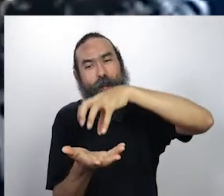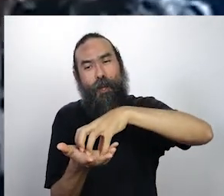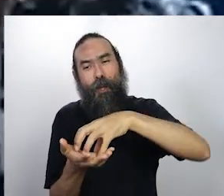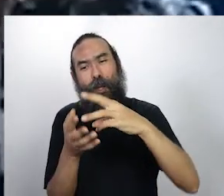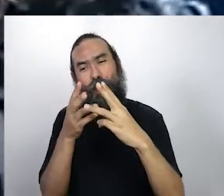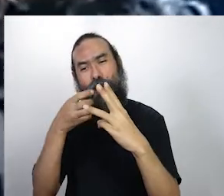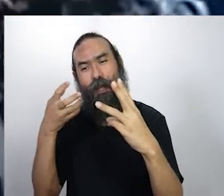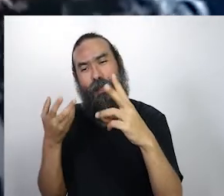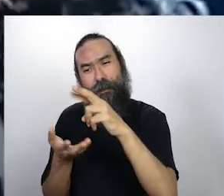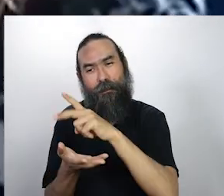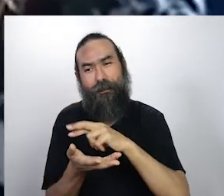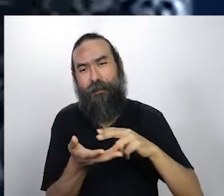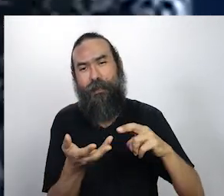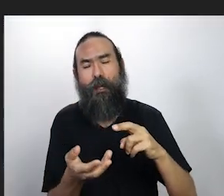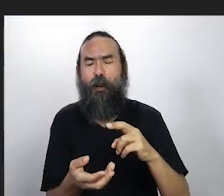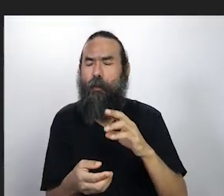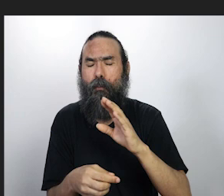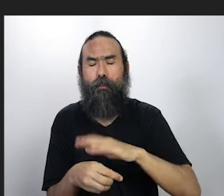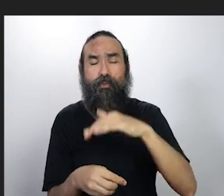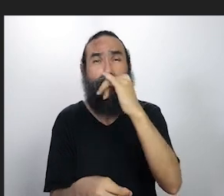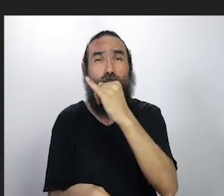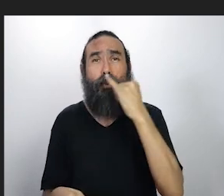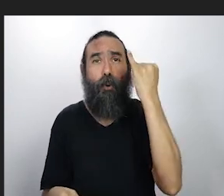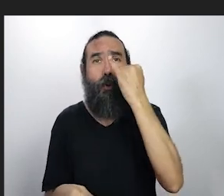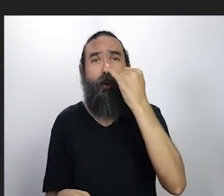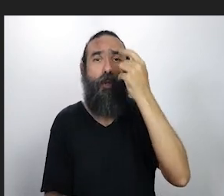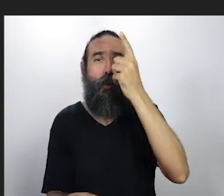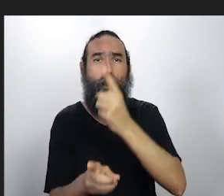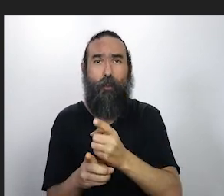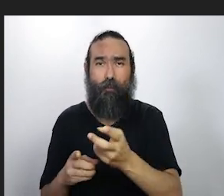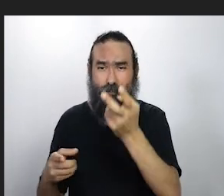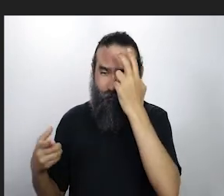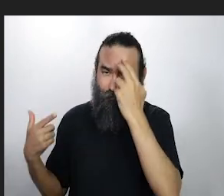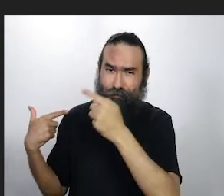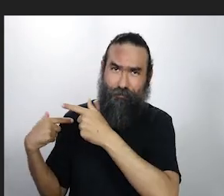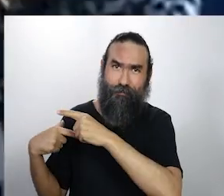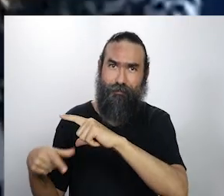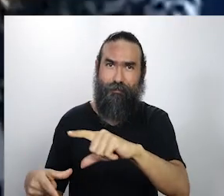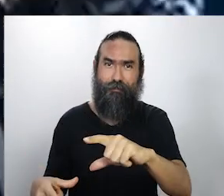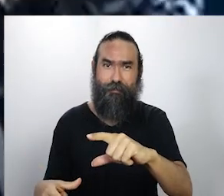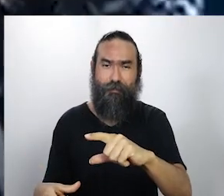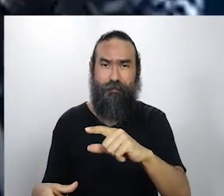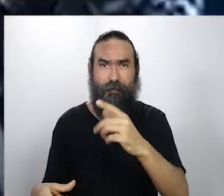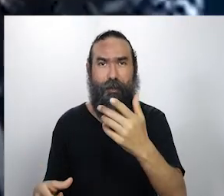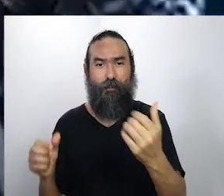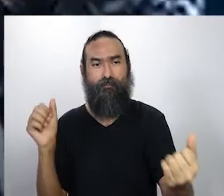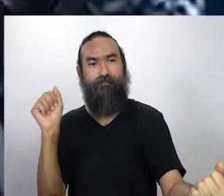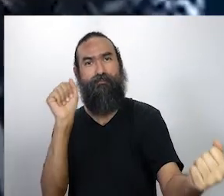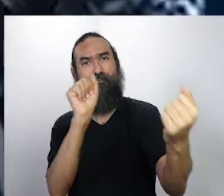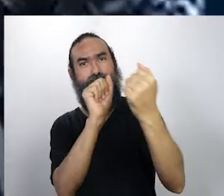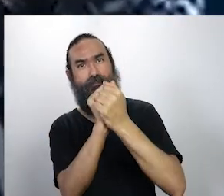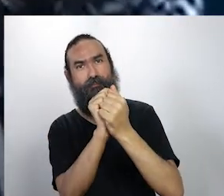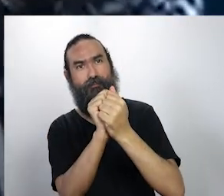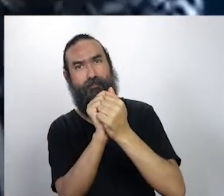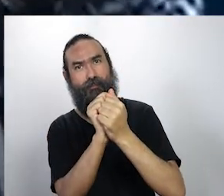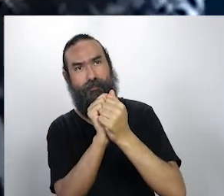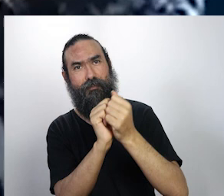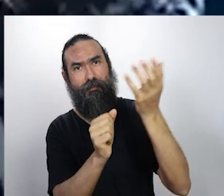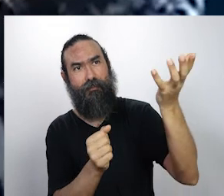Que incorporou muitos povos indígenas aqui, né? E a gente